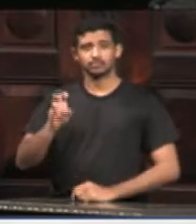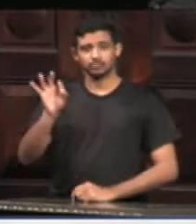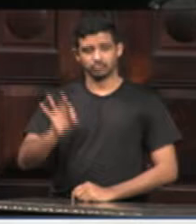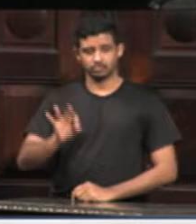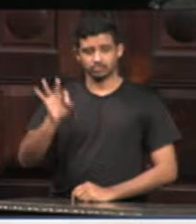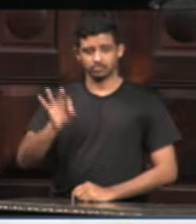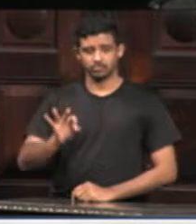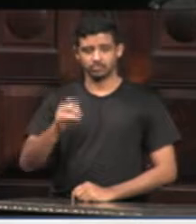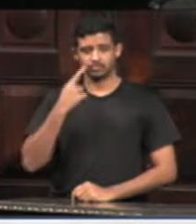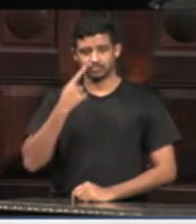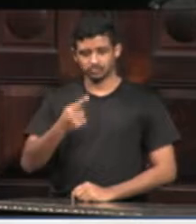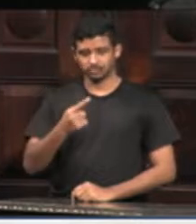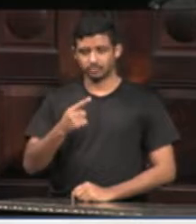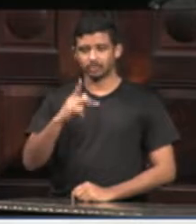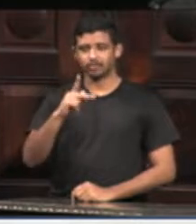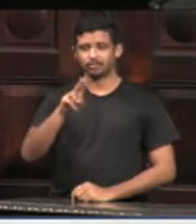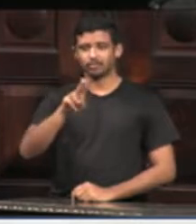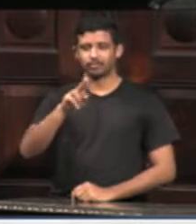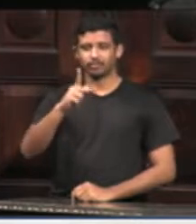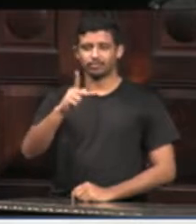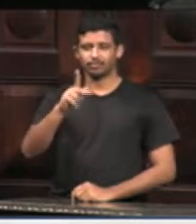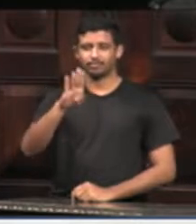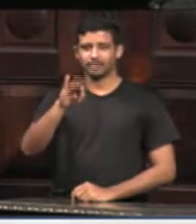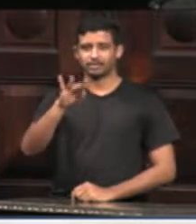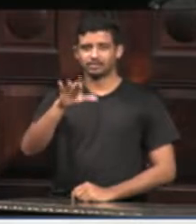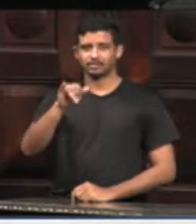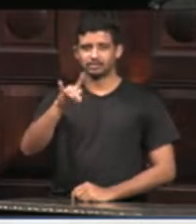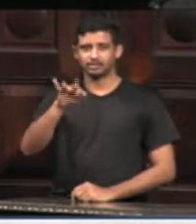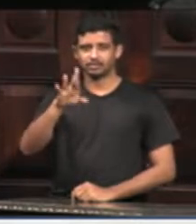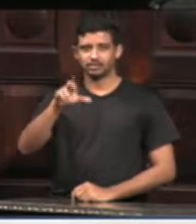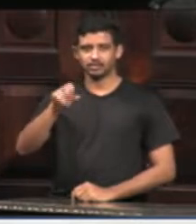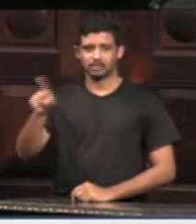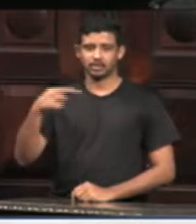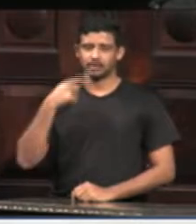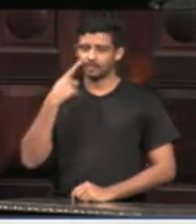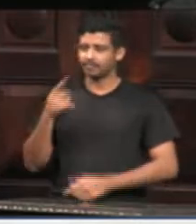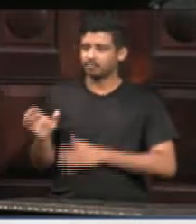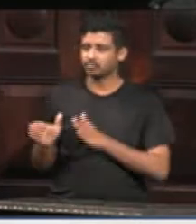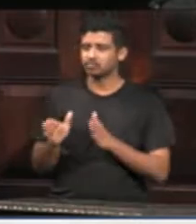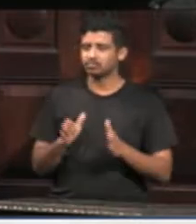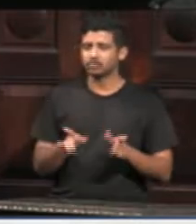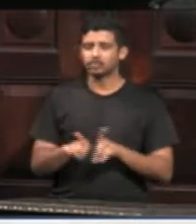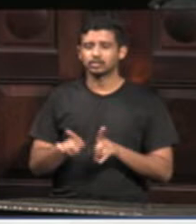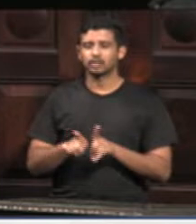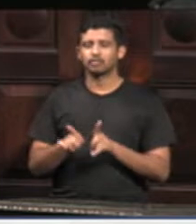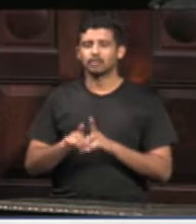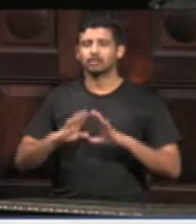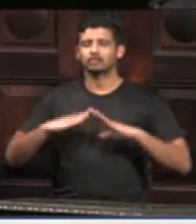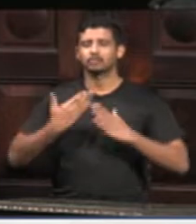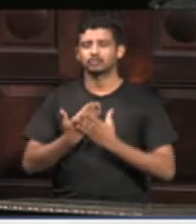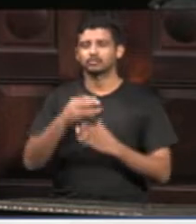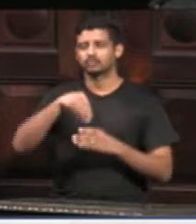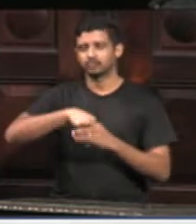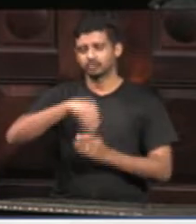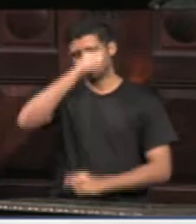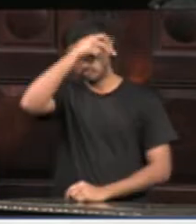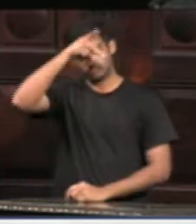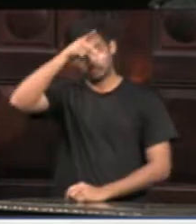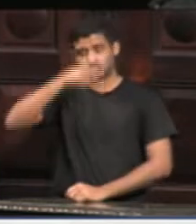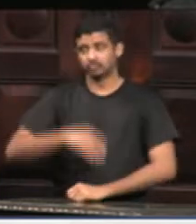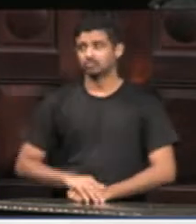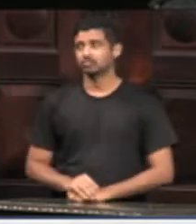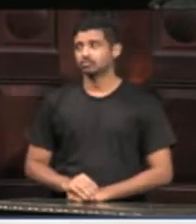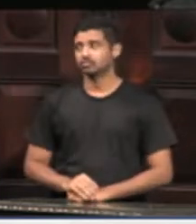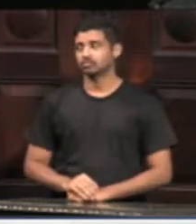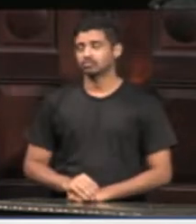nas peças publicitárias realizadas pelos órgãos da administração pública, direta e indireta, em que